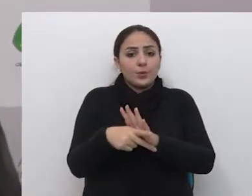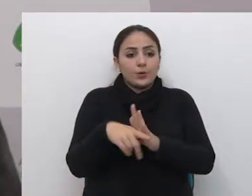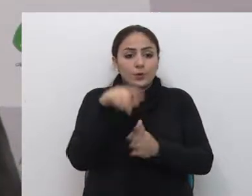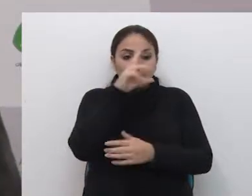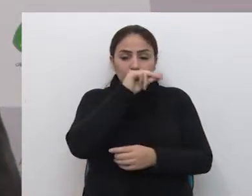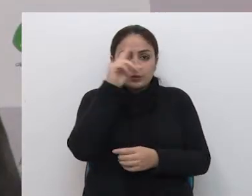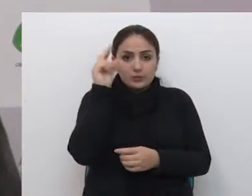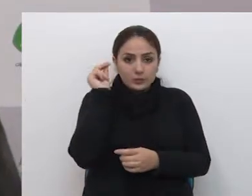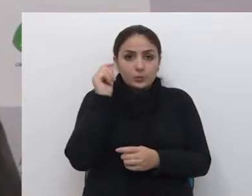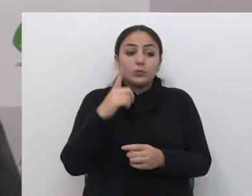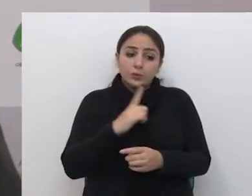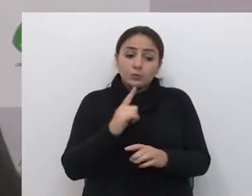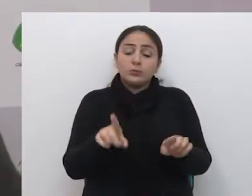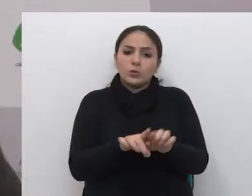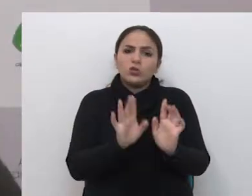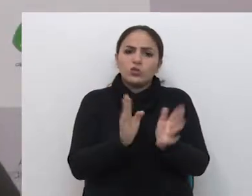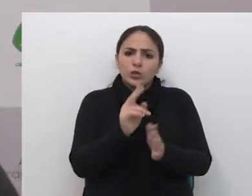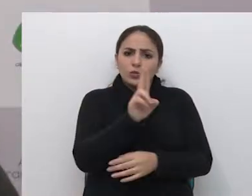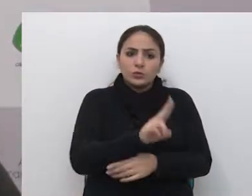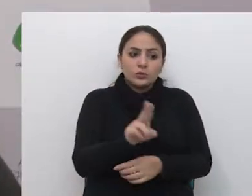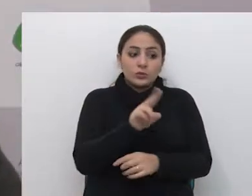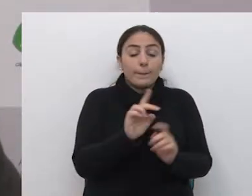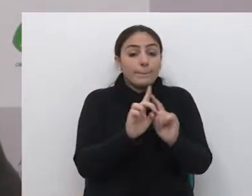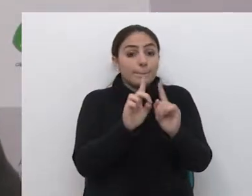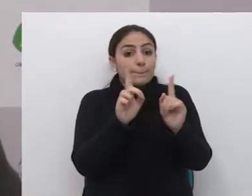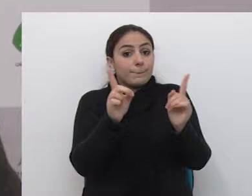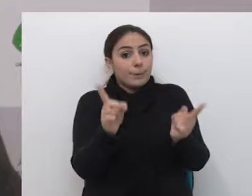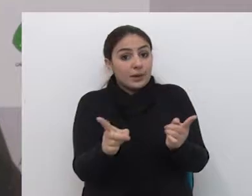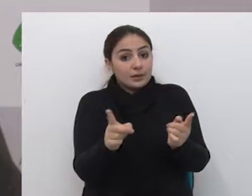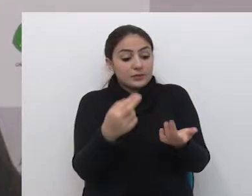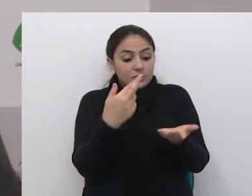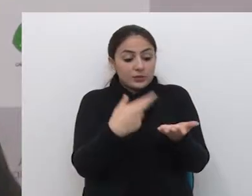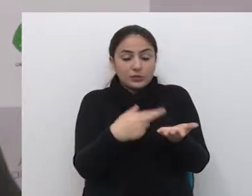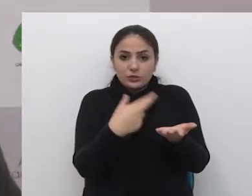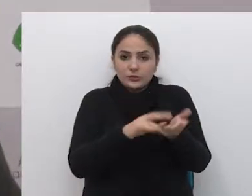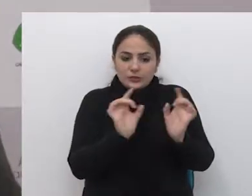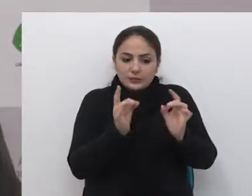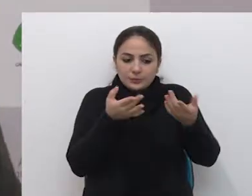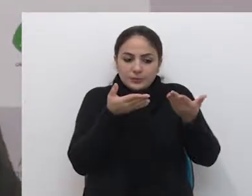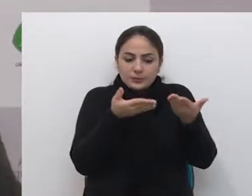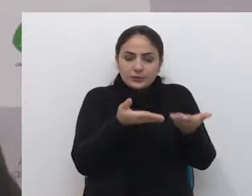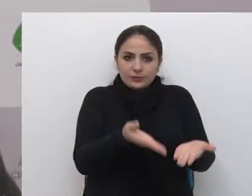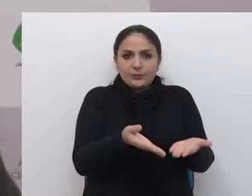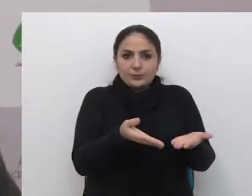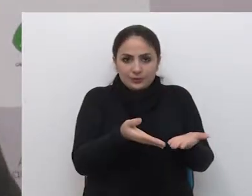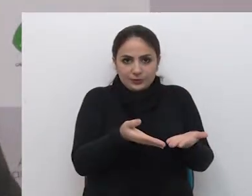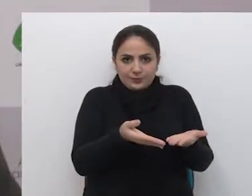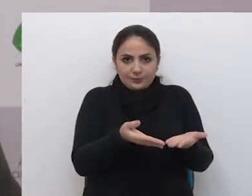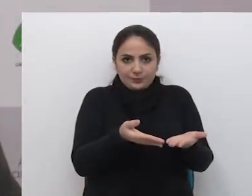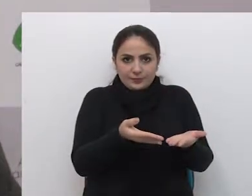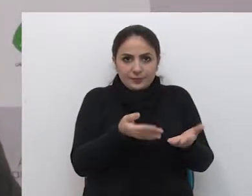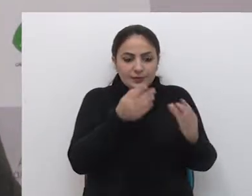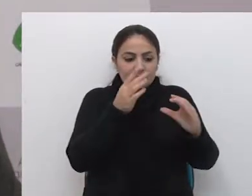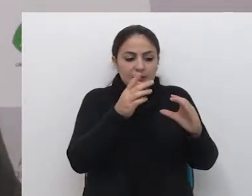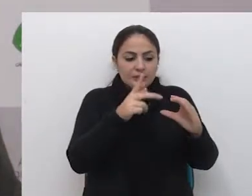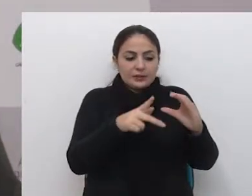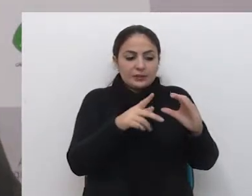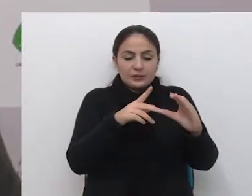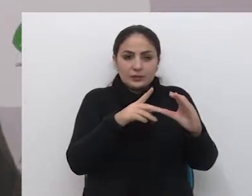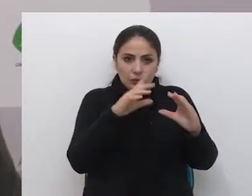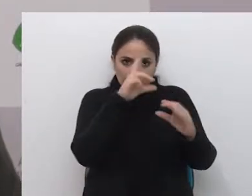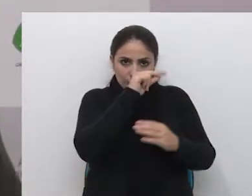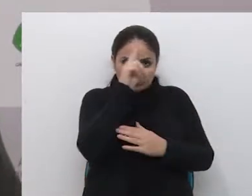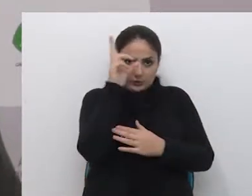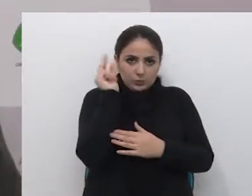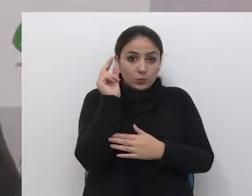os institutos que o município até então vinha utilizando, mas que, com a regulamentação específica do Poder Legislativo